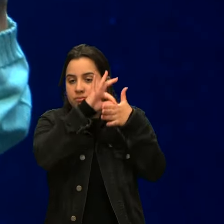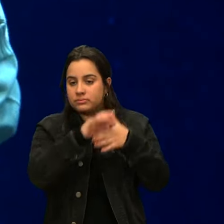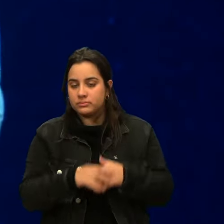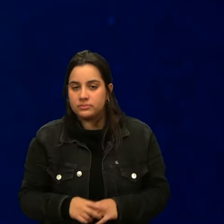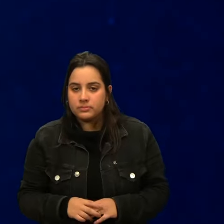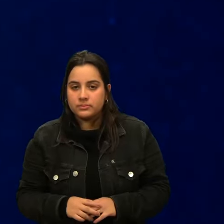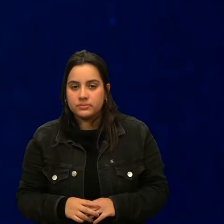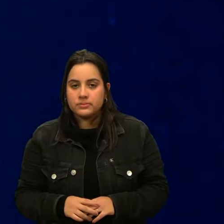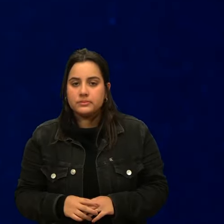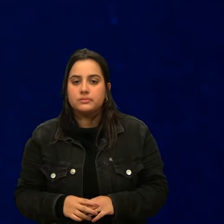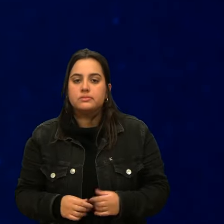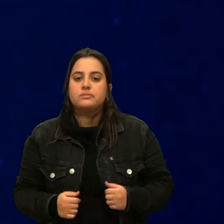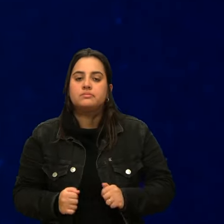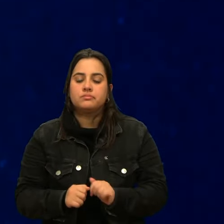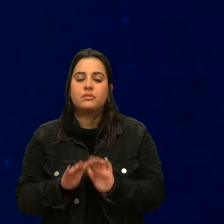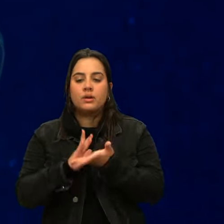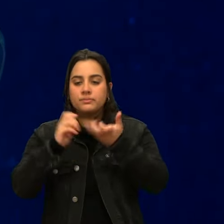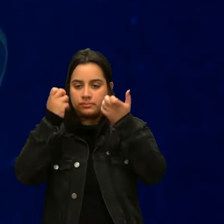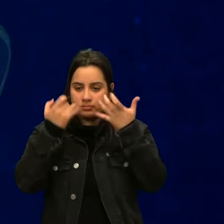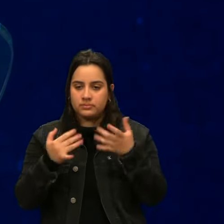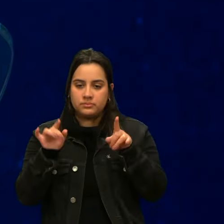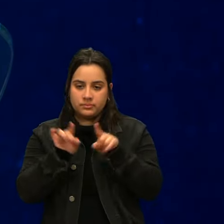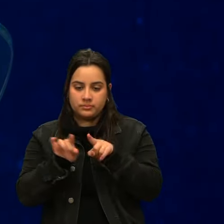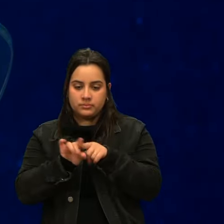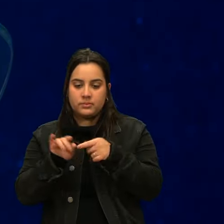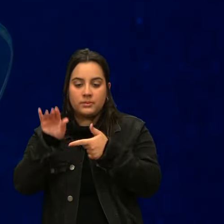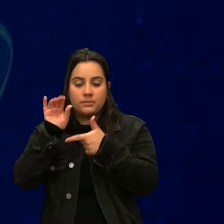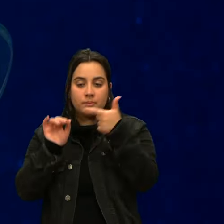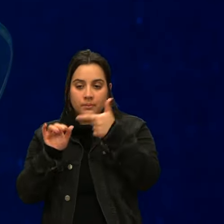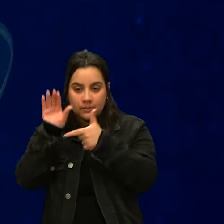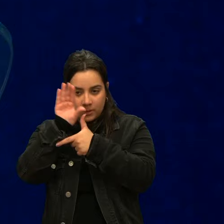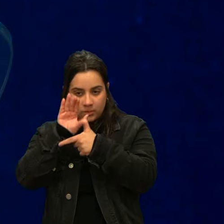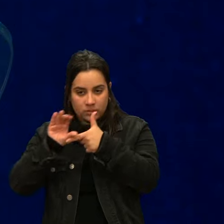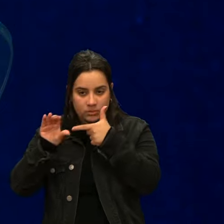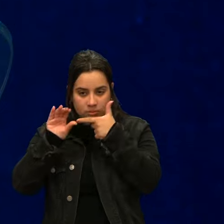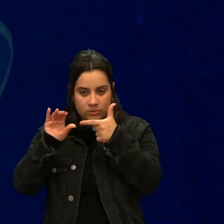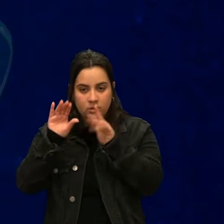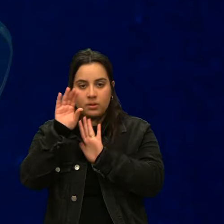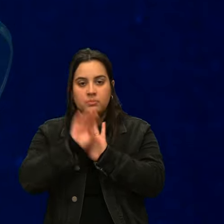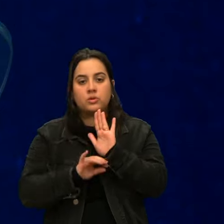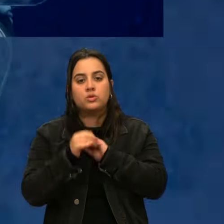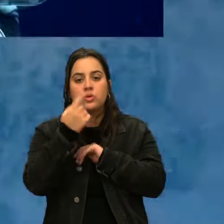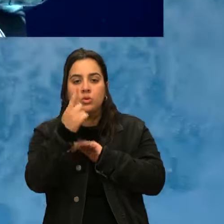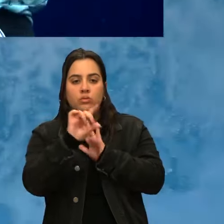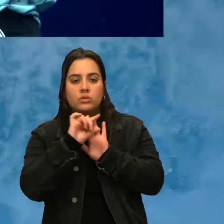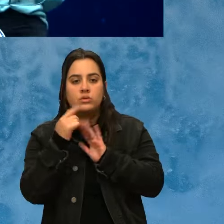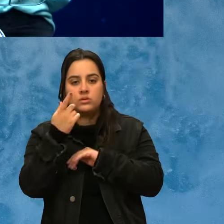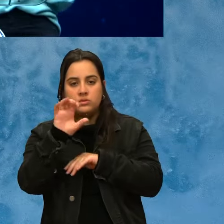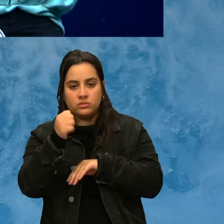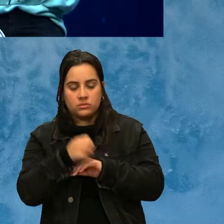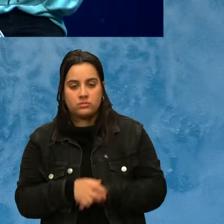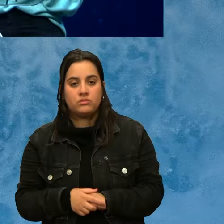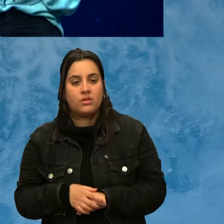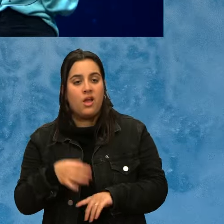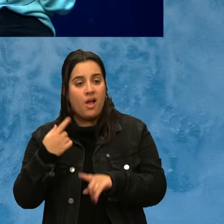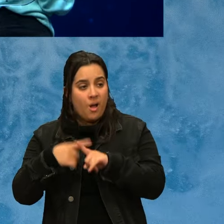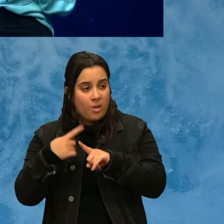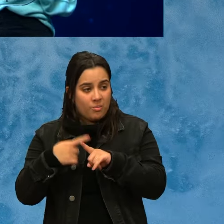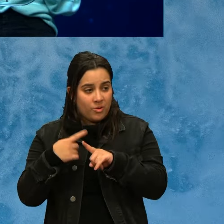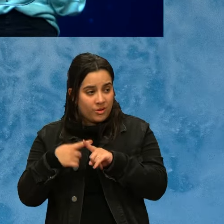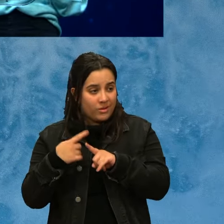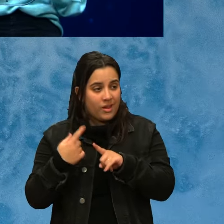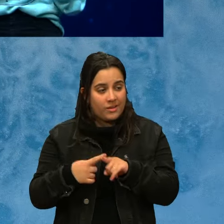frente, a Bíblia vai falar em 1 Coríntios 1:18, fala assim: pois a mensagem da cruz é loucura para os que